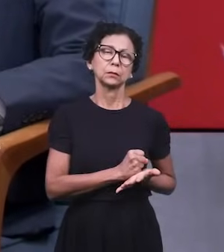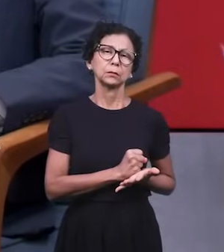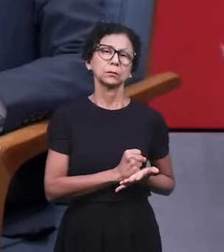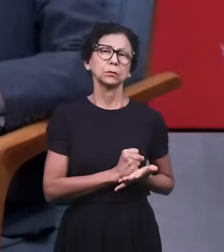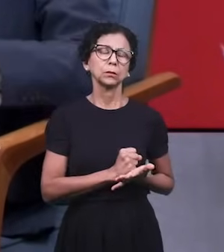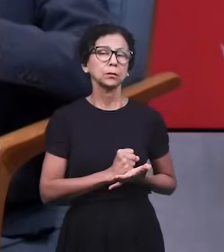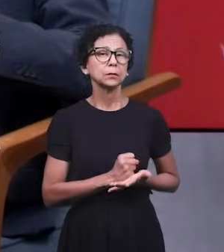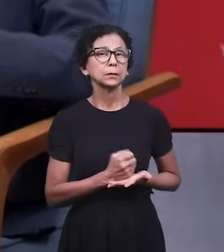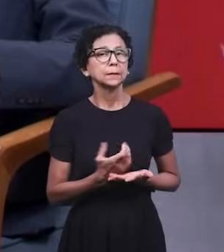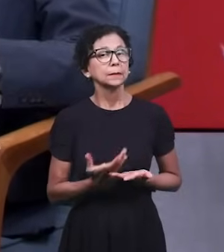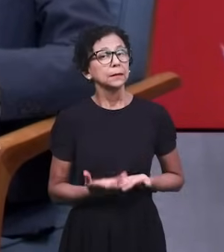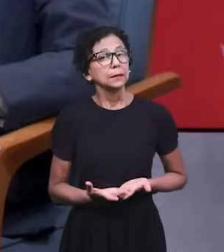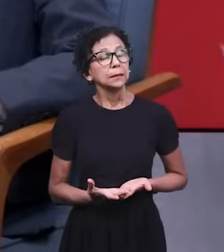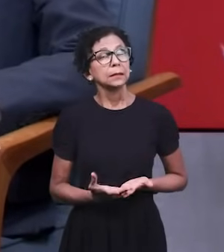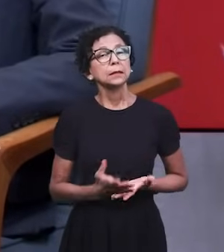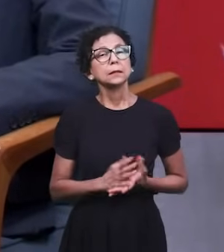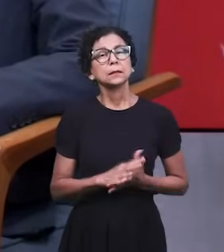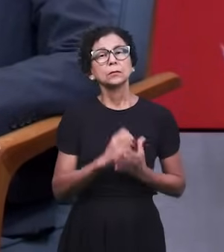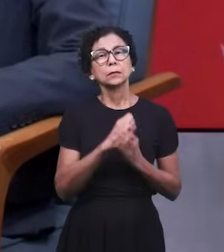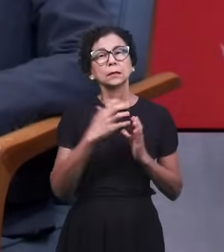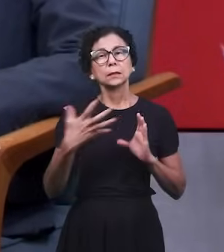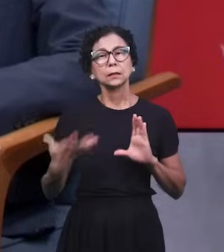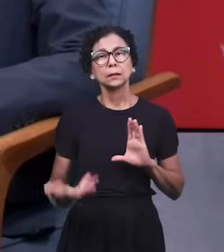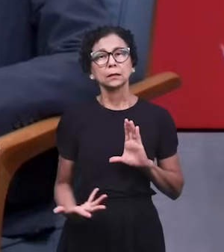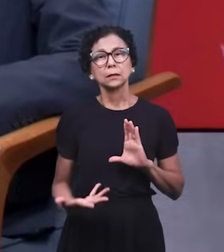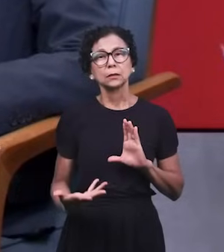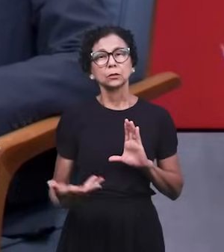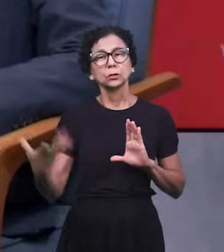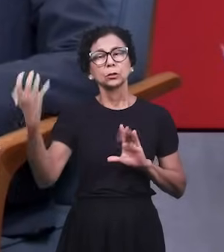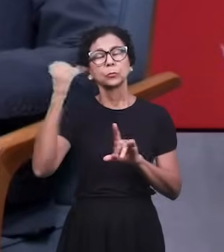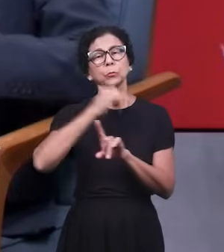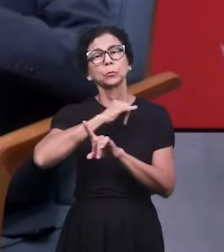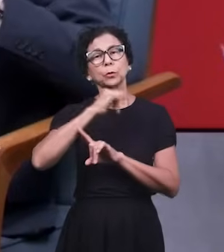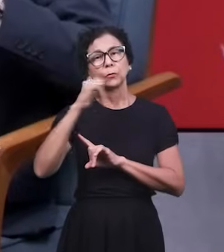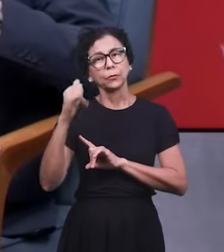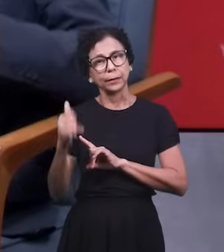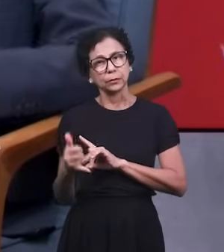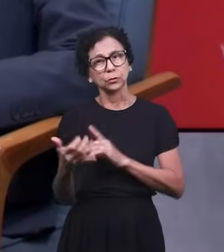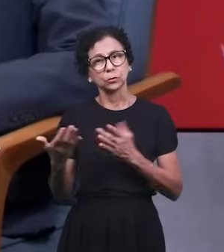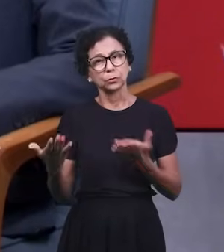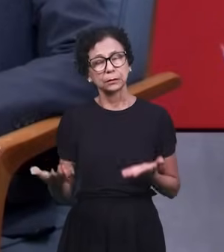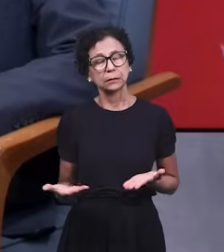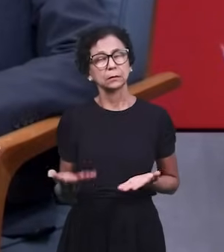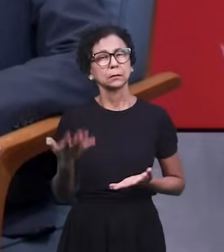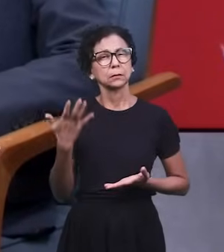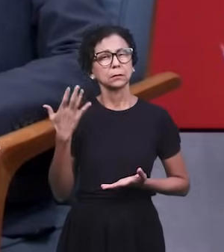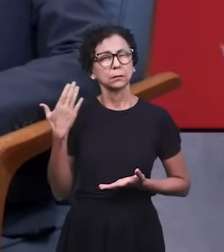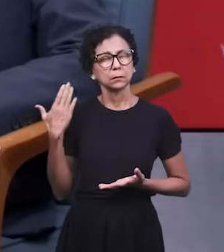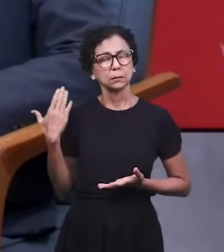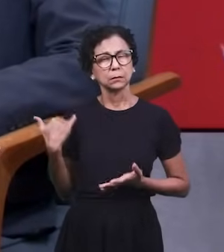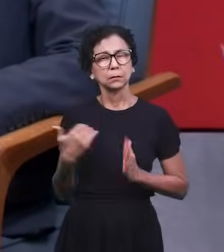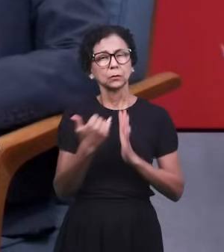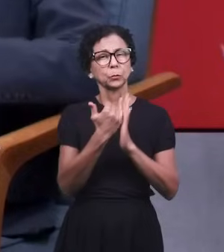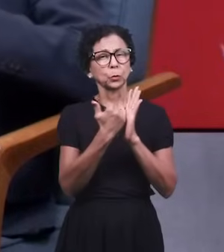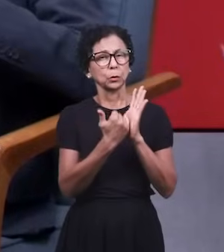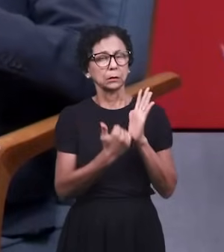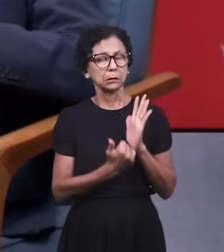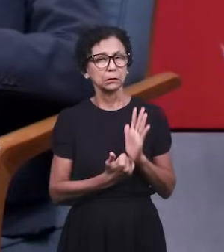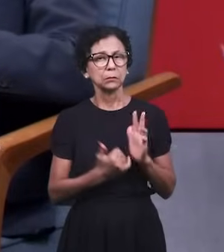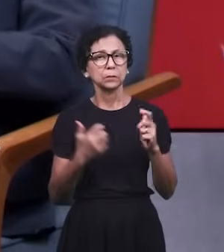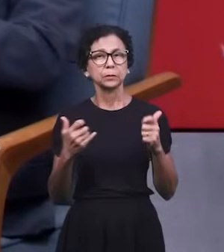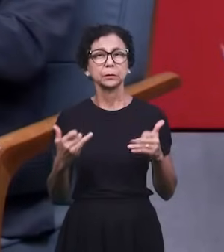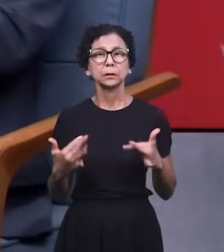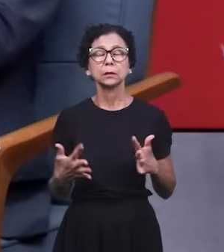Santo, elas têm um caráter profético importante e nos ensinam. Então nós falamos da vez passada que o